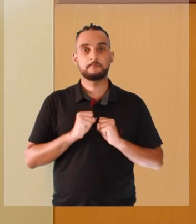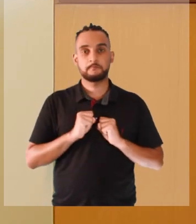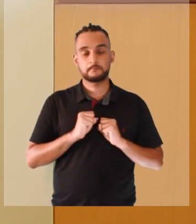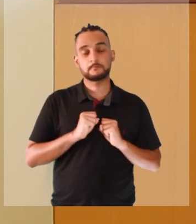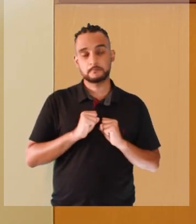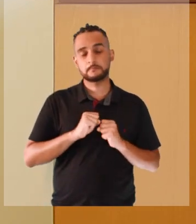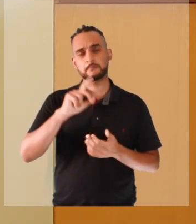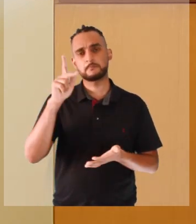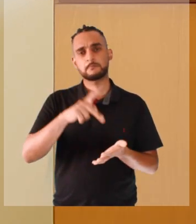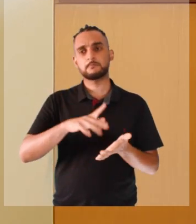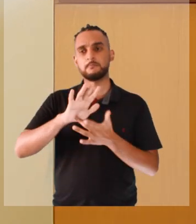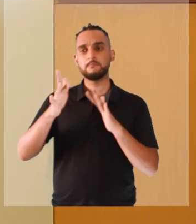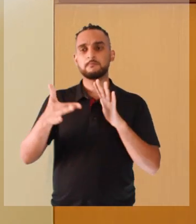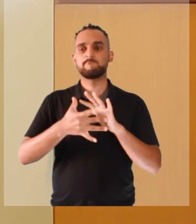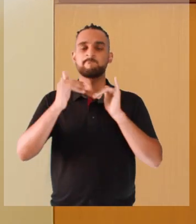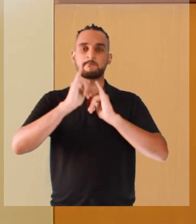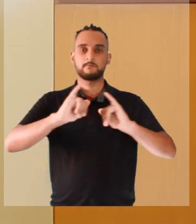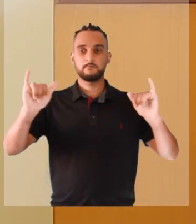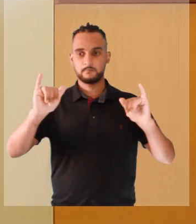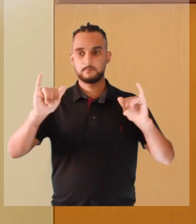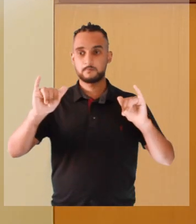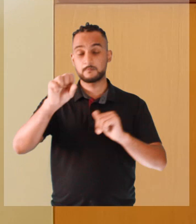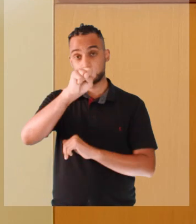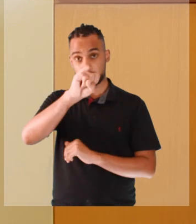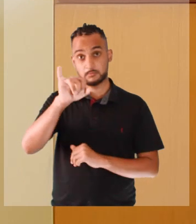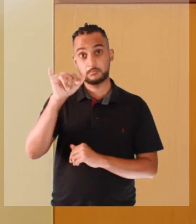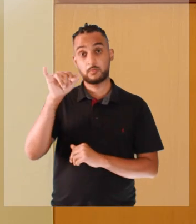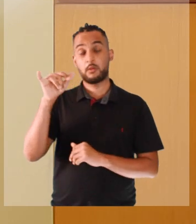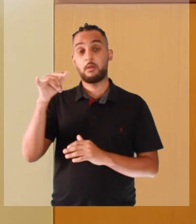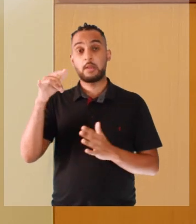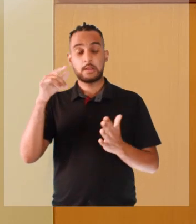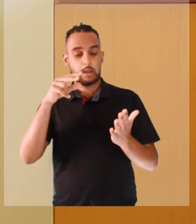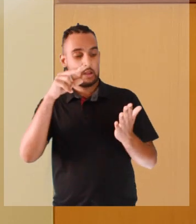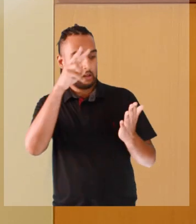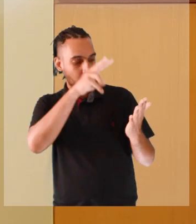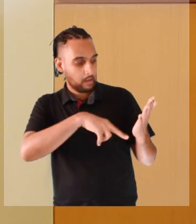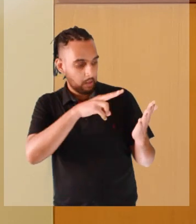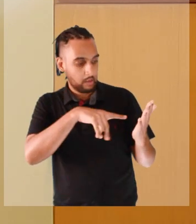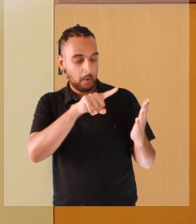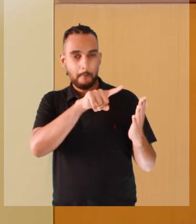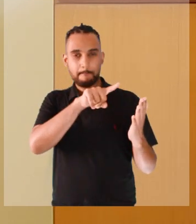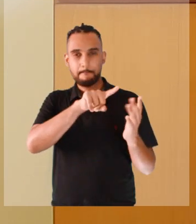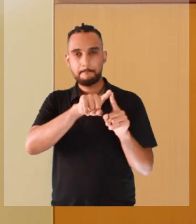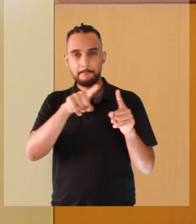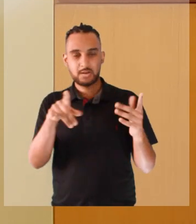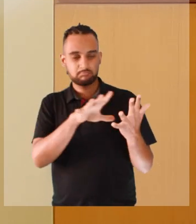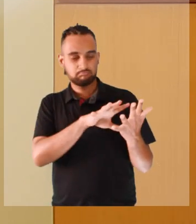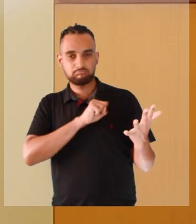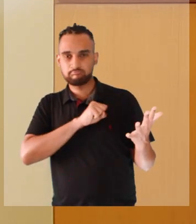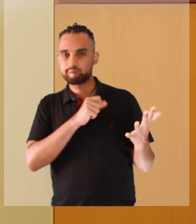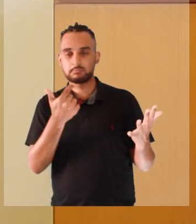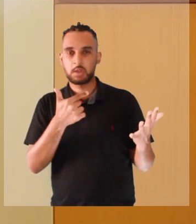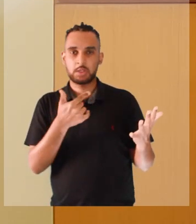Deus e praticá-la. De fato, Jesus disse: quem ouve a minha palavra e